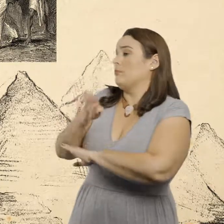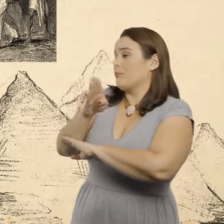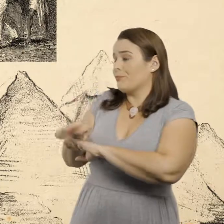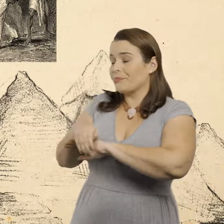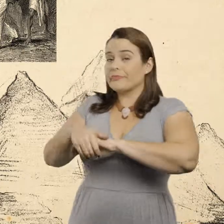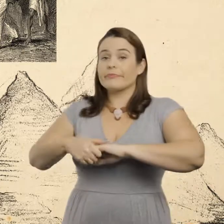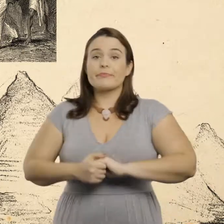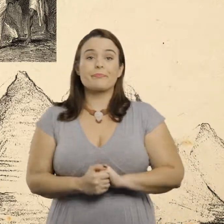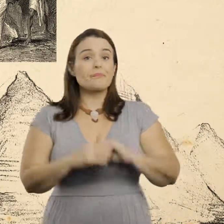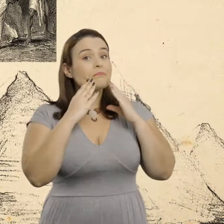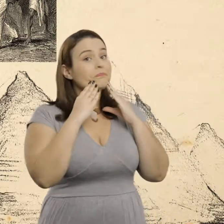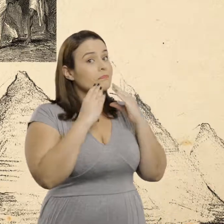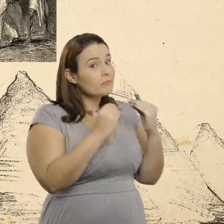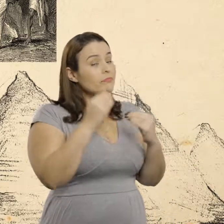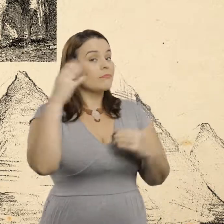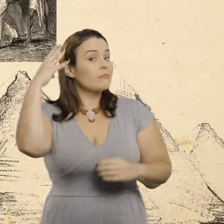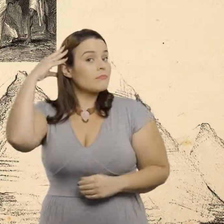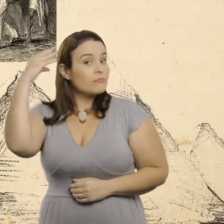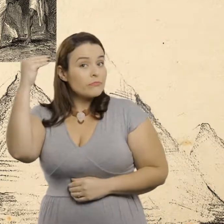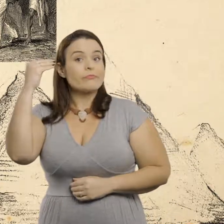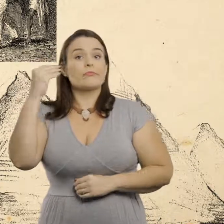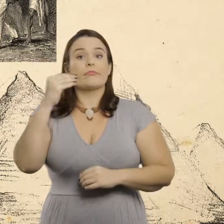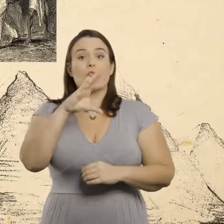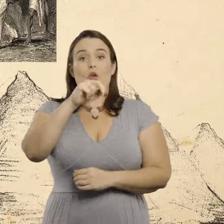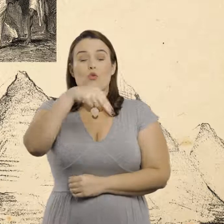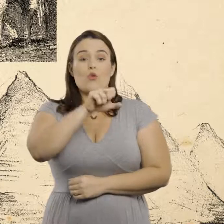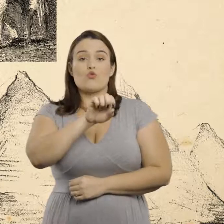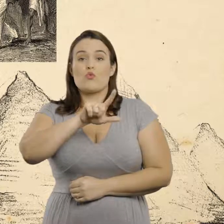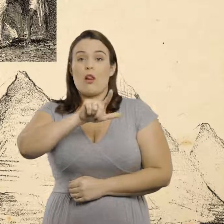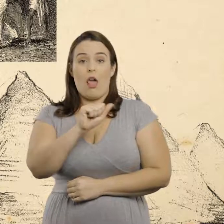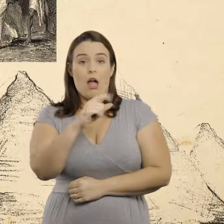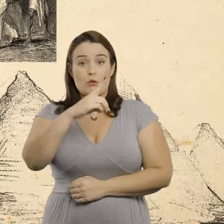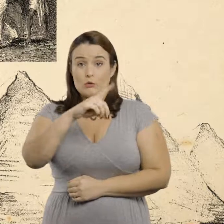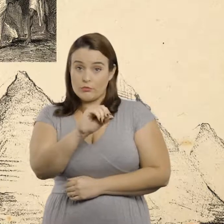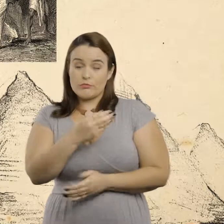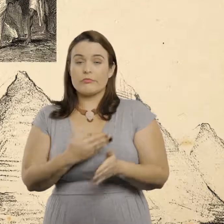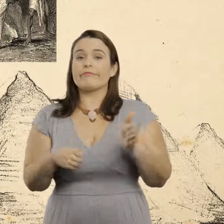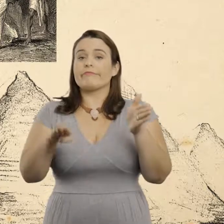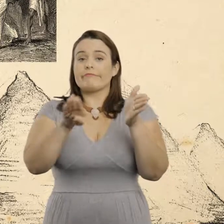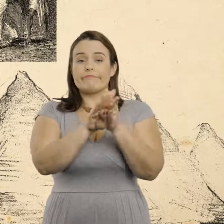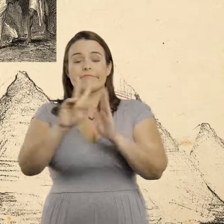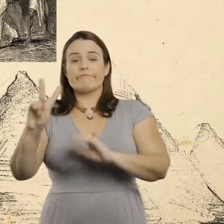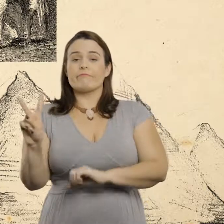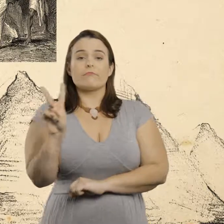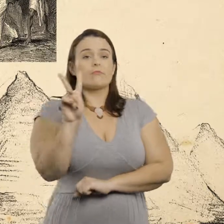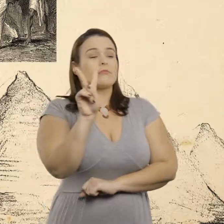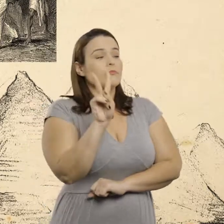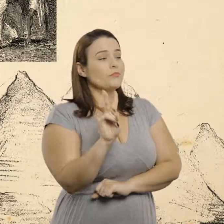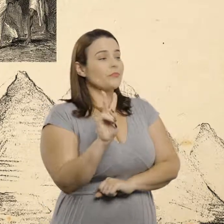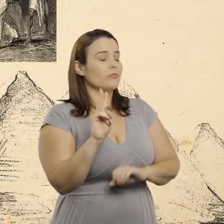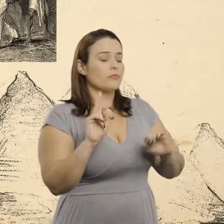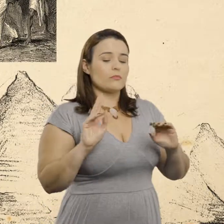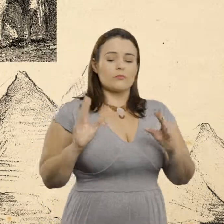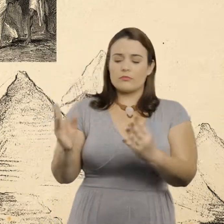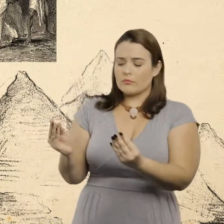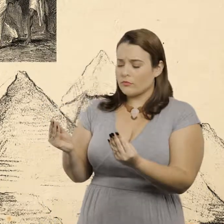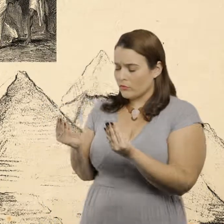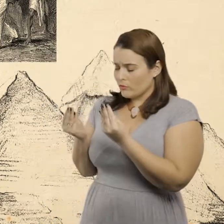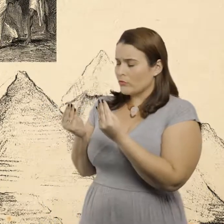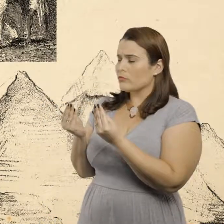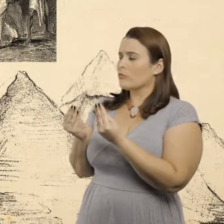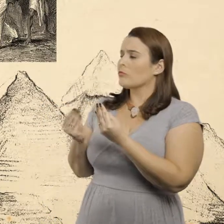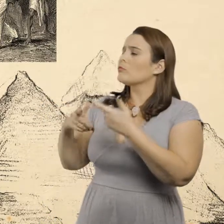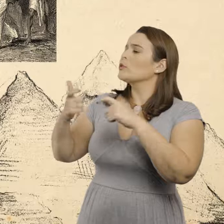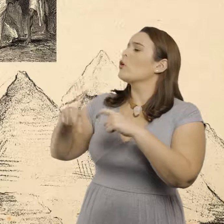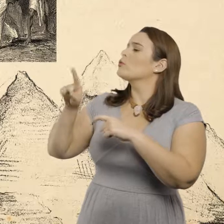e Passepartout chegaram ao consulado. O cônsul pegou o passaporte e perguntou para Phileas Fogg de onde estava vindo e